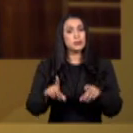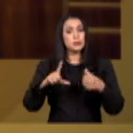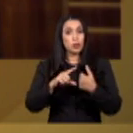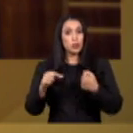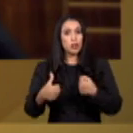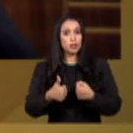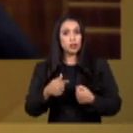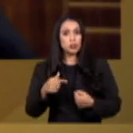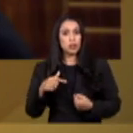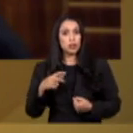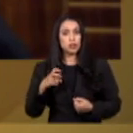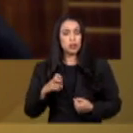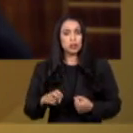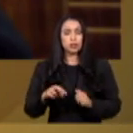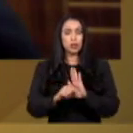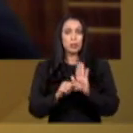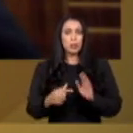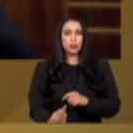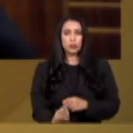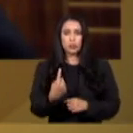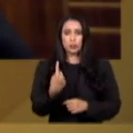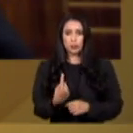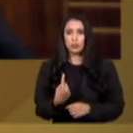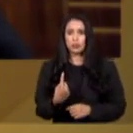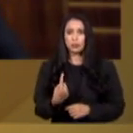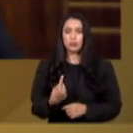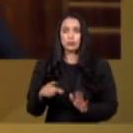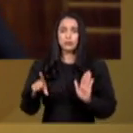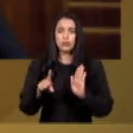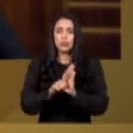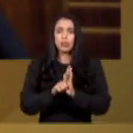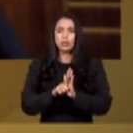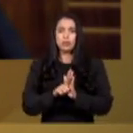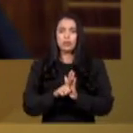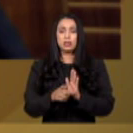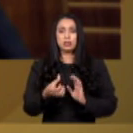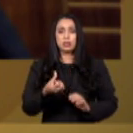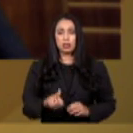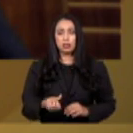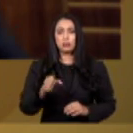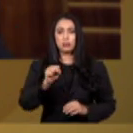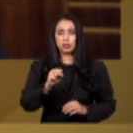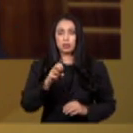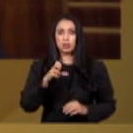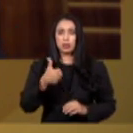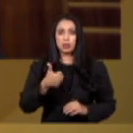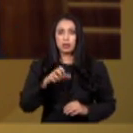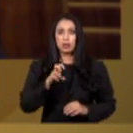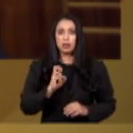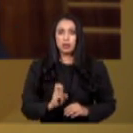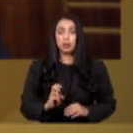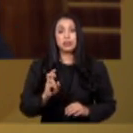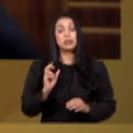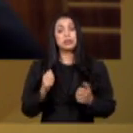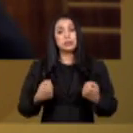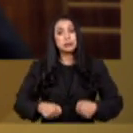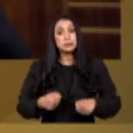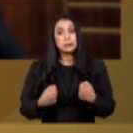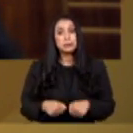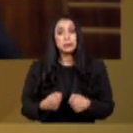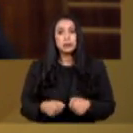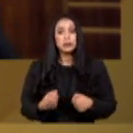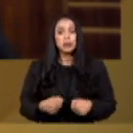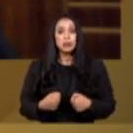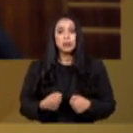da ar e para as 1815 deve